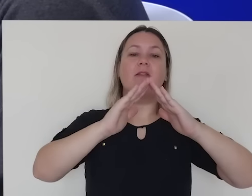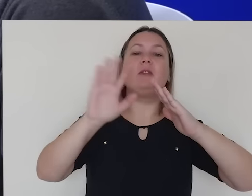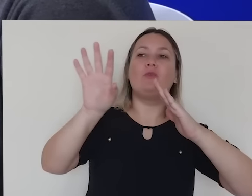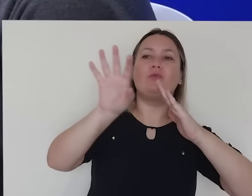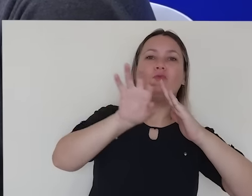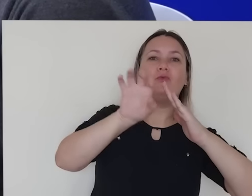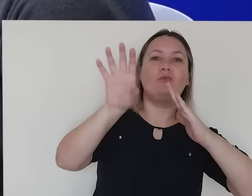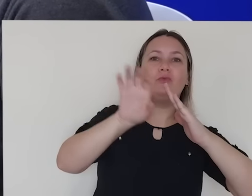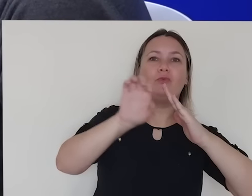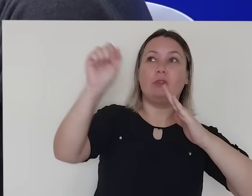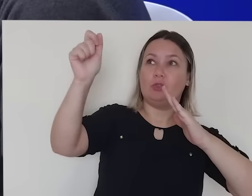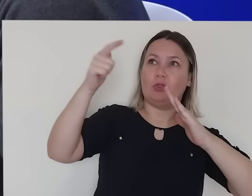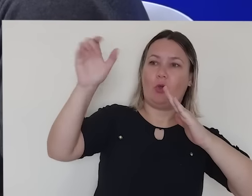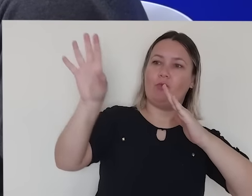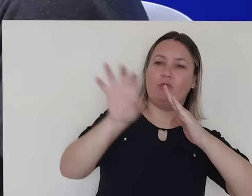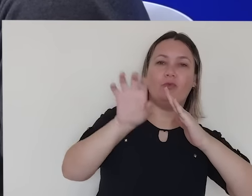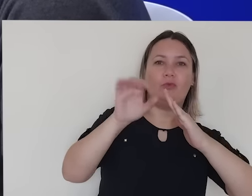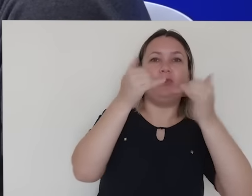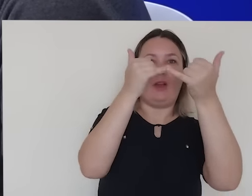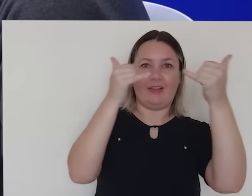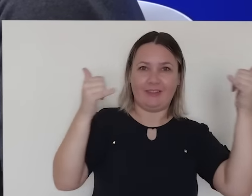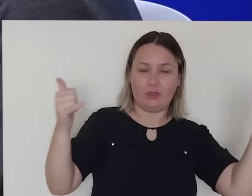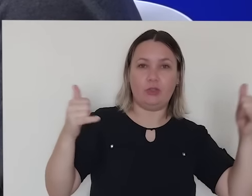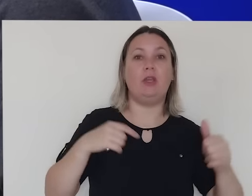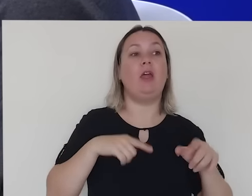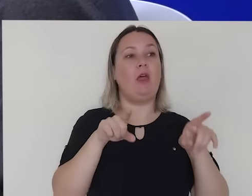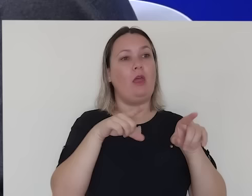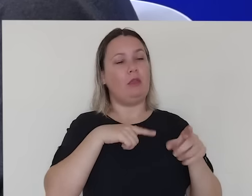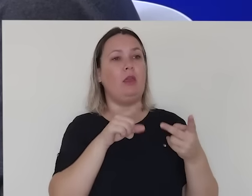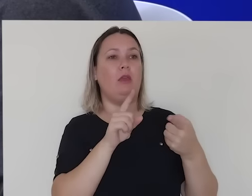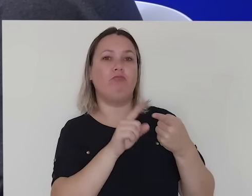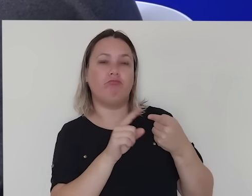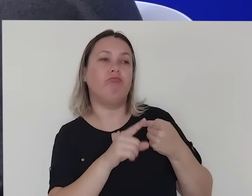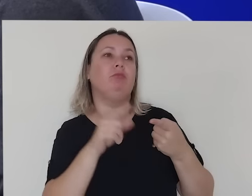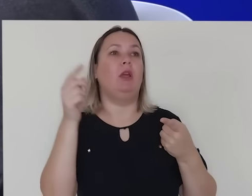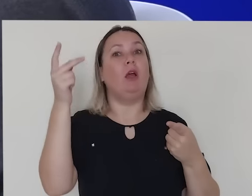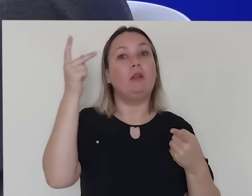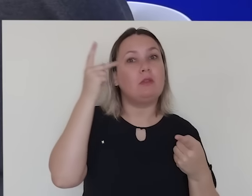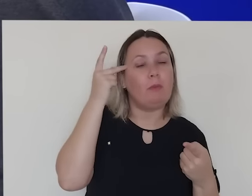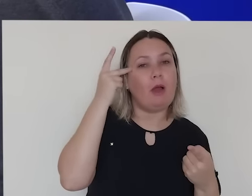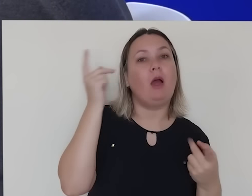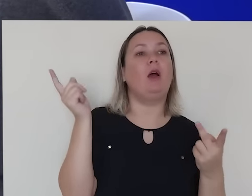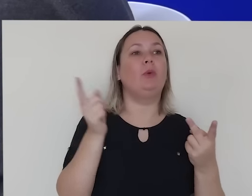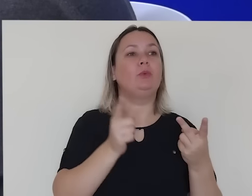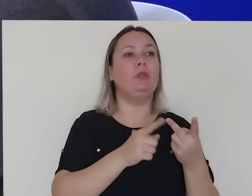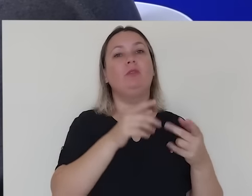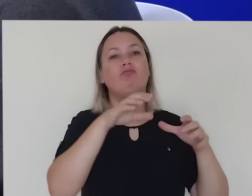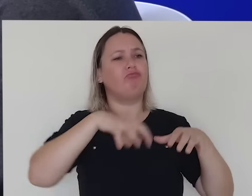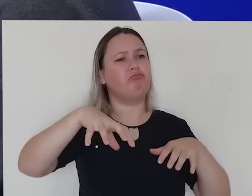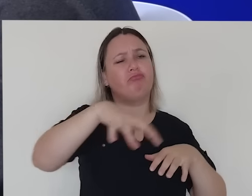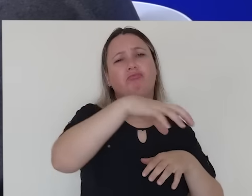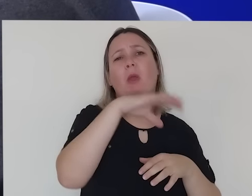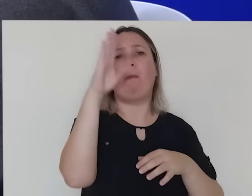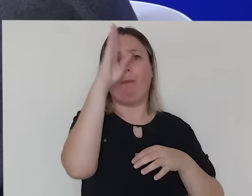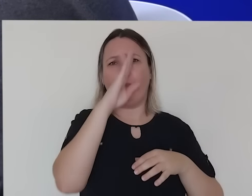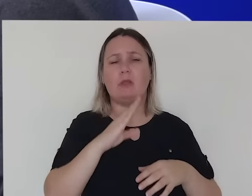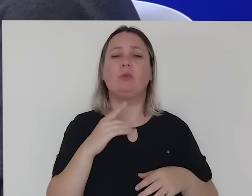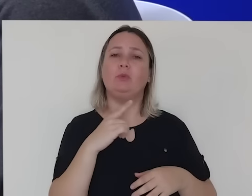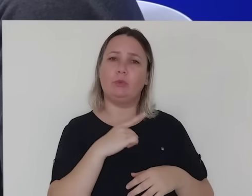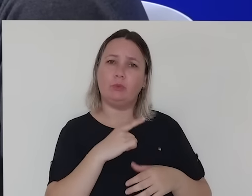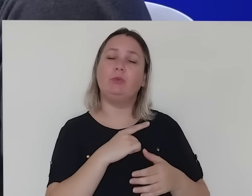Solares Então a gente tem uma fábrica em Campinas tem uma fábrica em Manaus de baterias que não é bateria para carro e a gente tem uma fábrica de